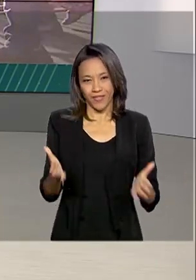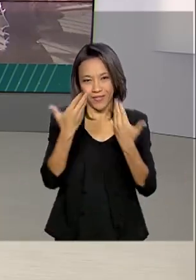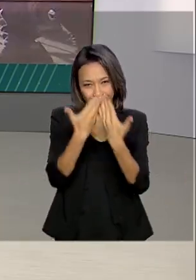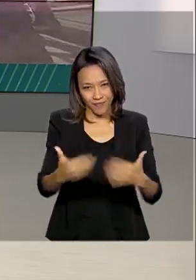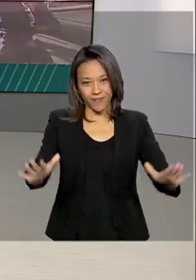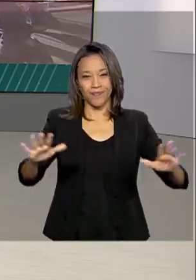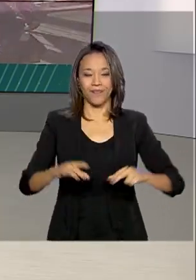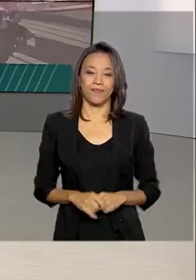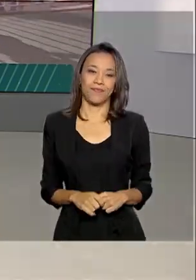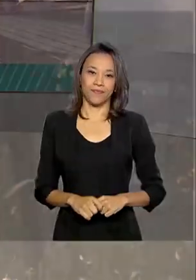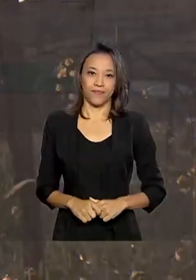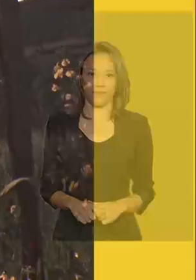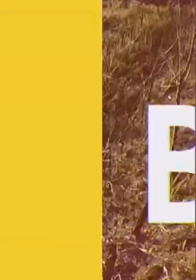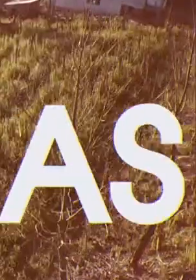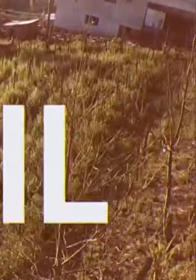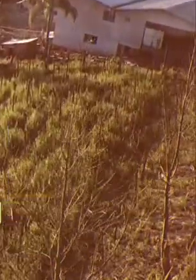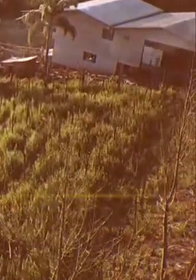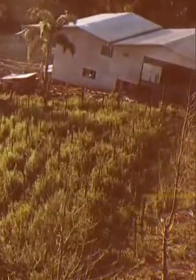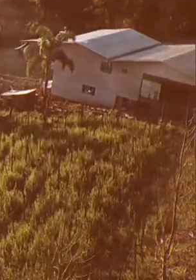começa agora.